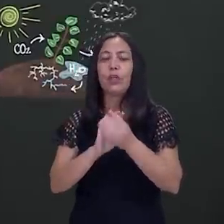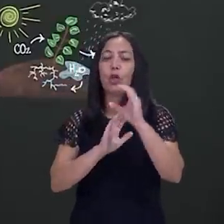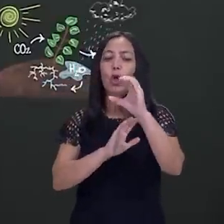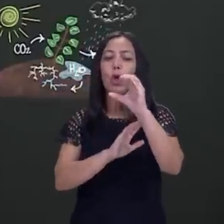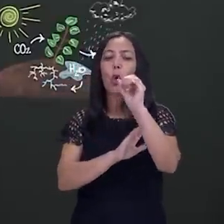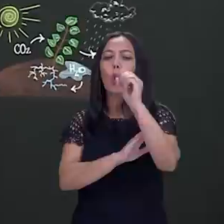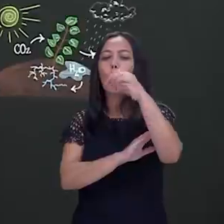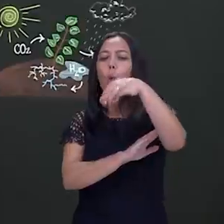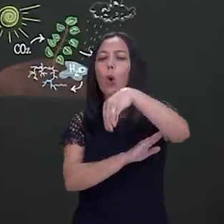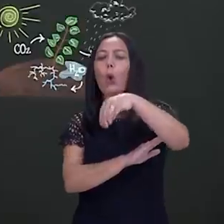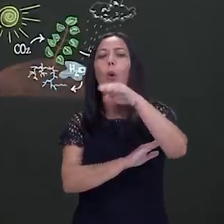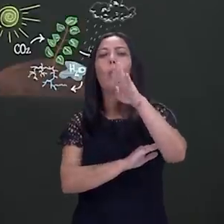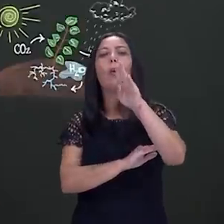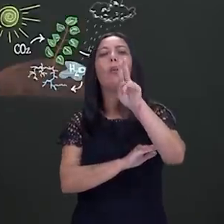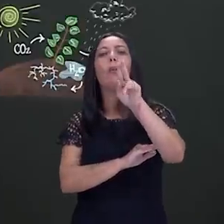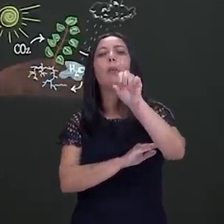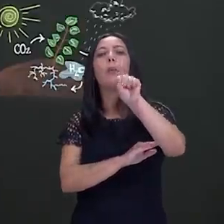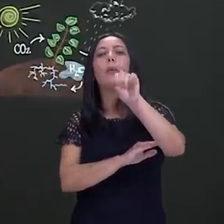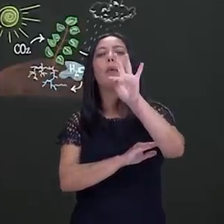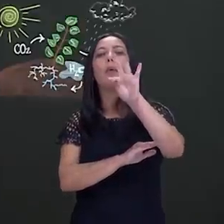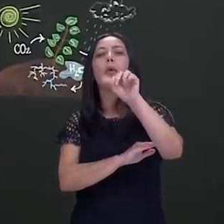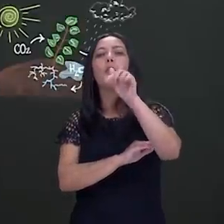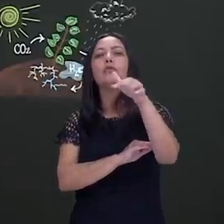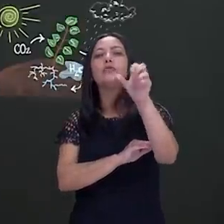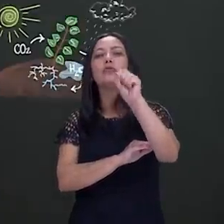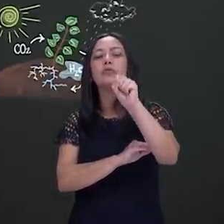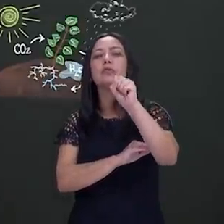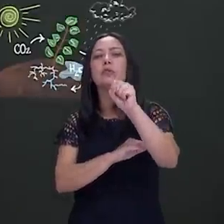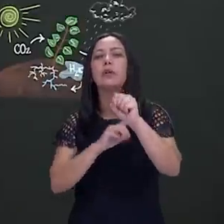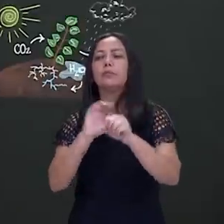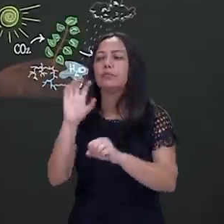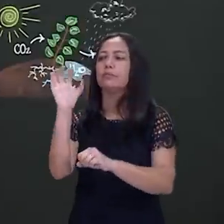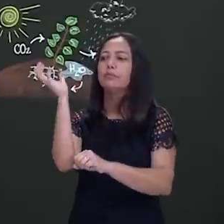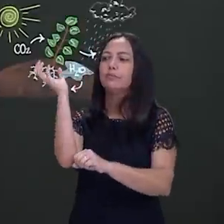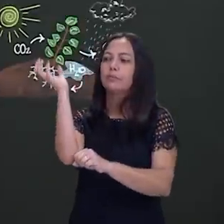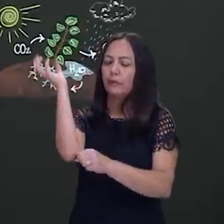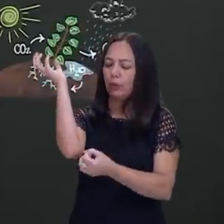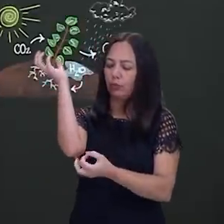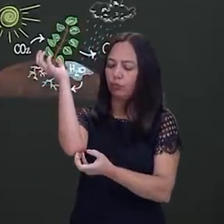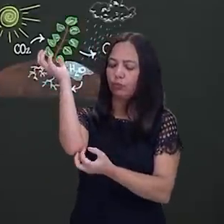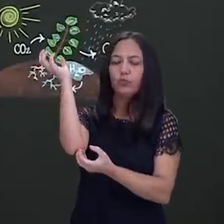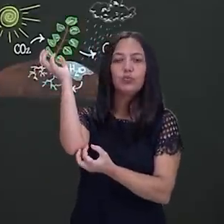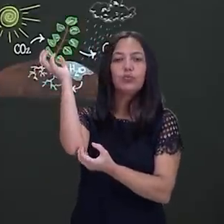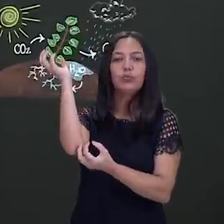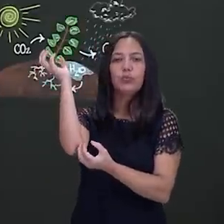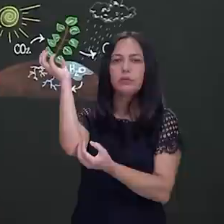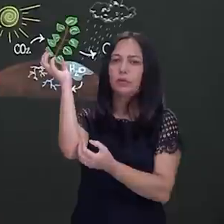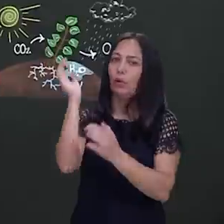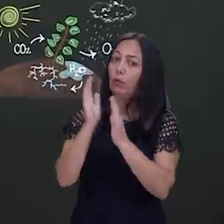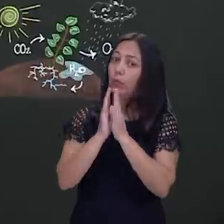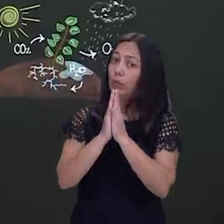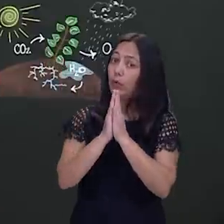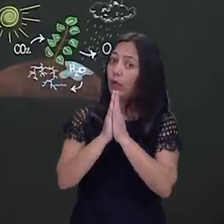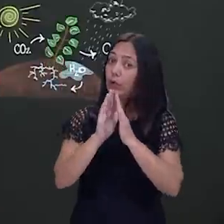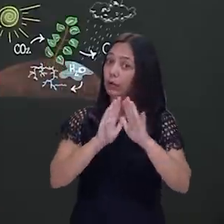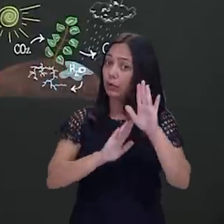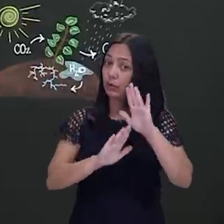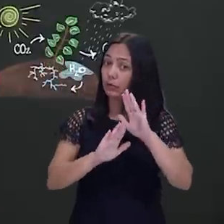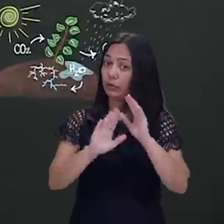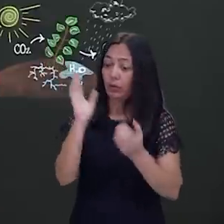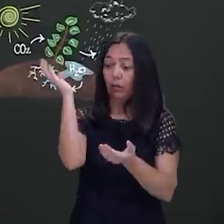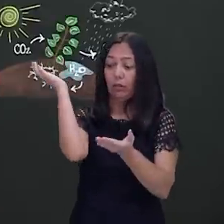Combustão. Eu tenho, então, queima. Estou aqui queimando, tá vendo aqui a queima. Por favor, gente, nada